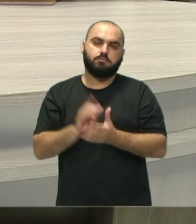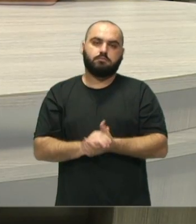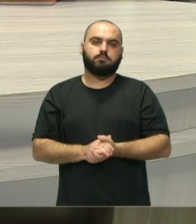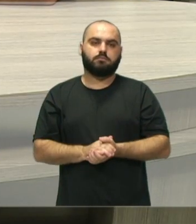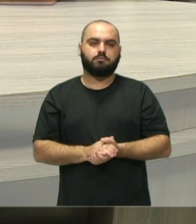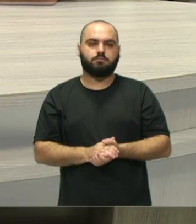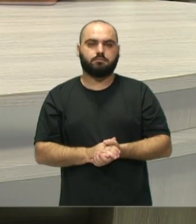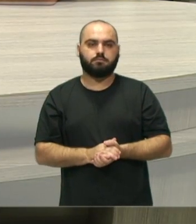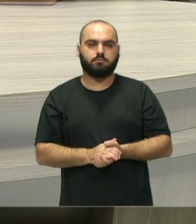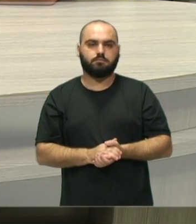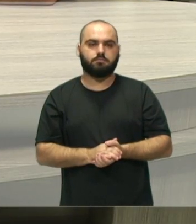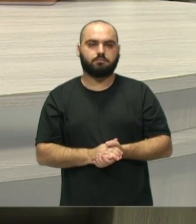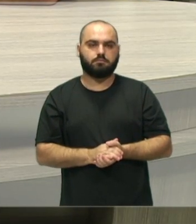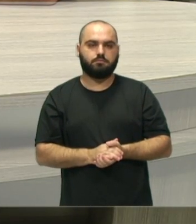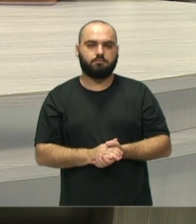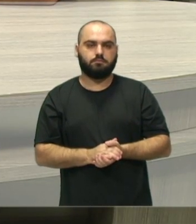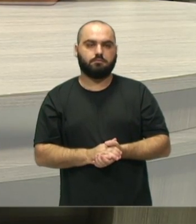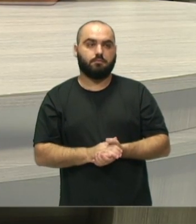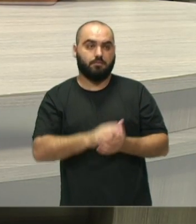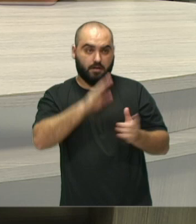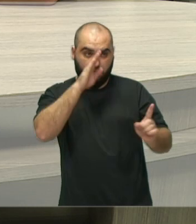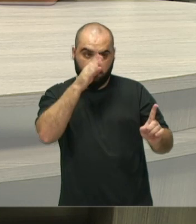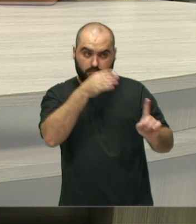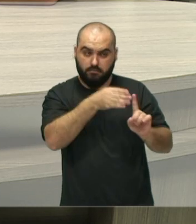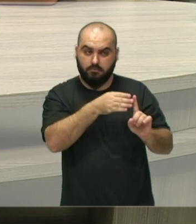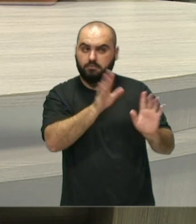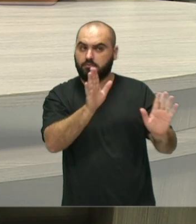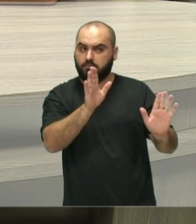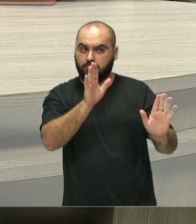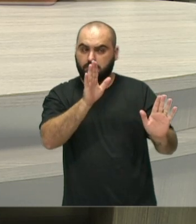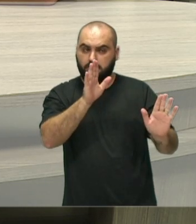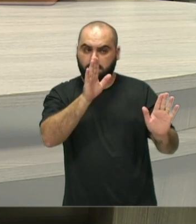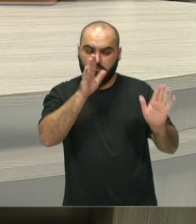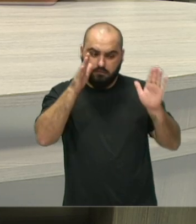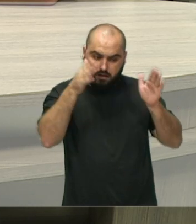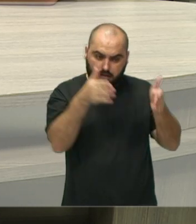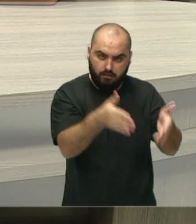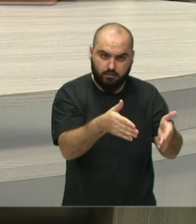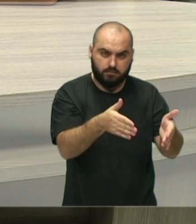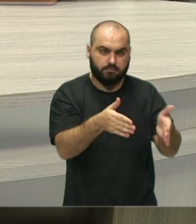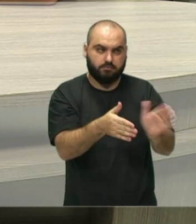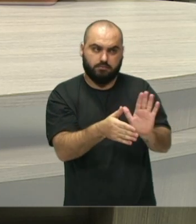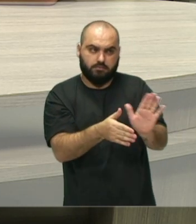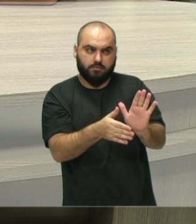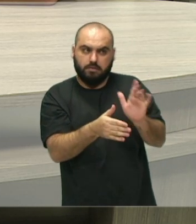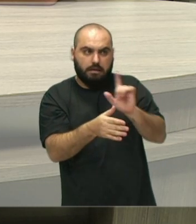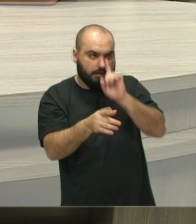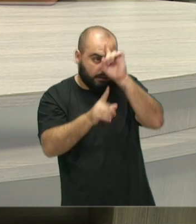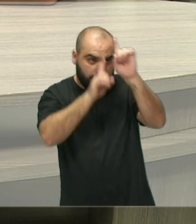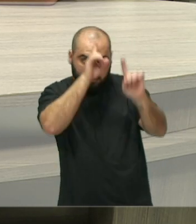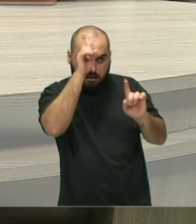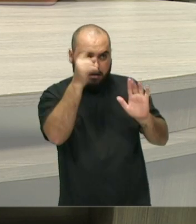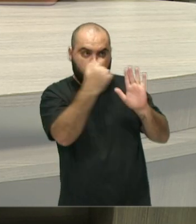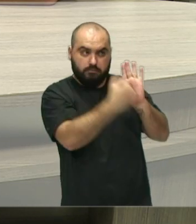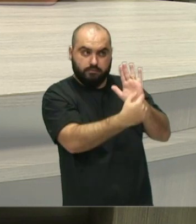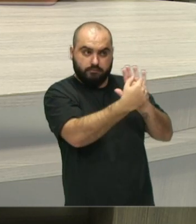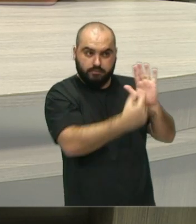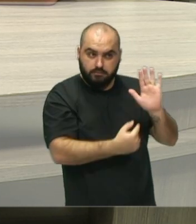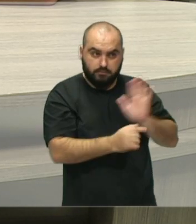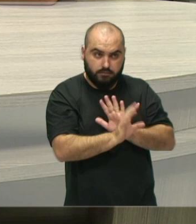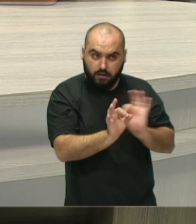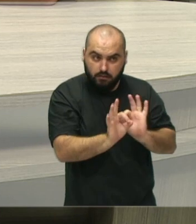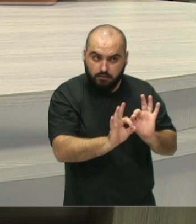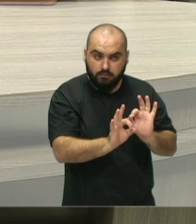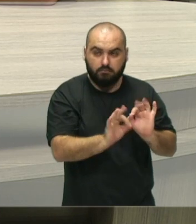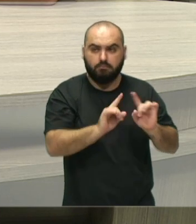é, então, claro, a princípio não é não se vislumbra um impeditivo. Mas já